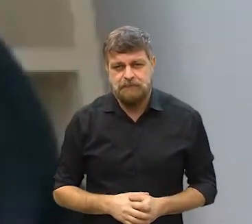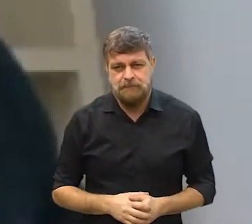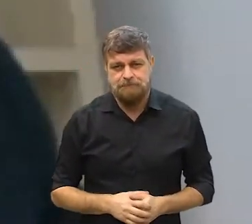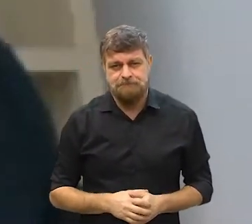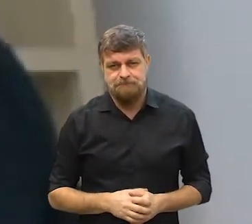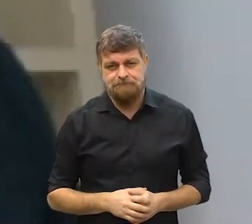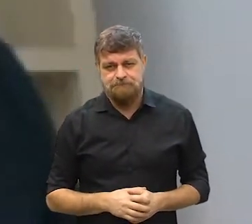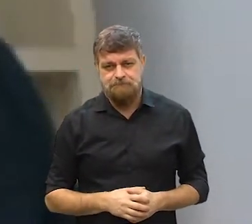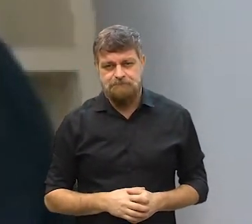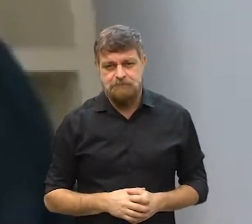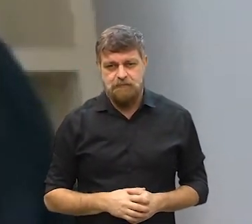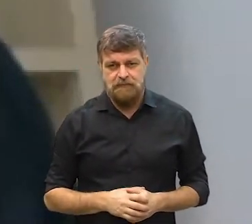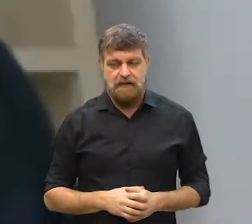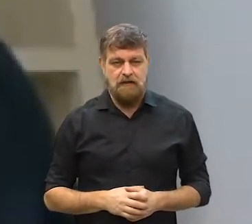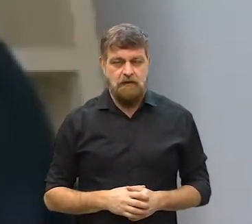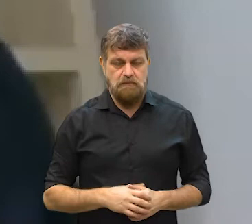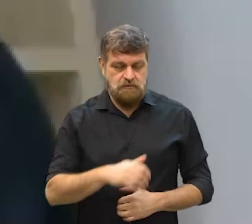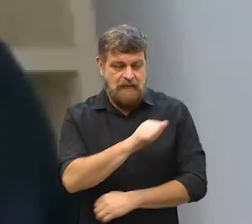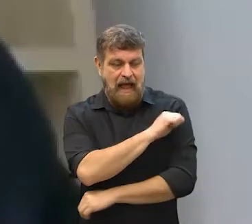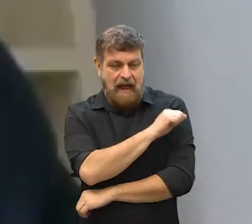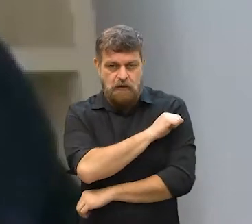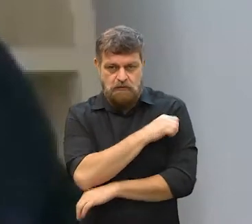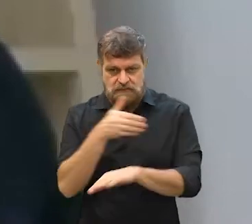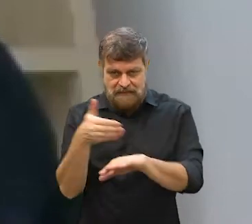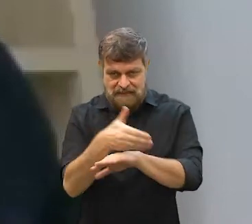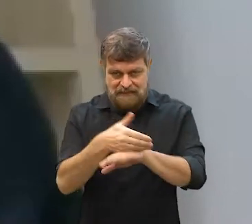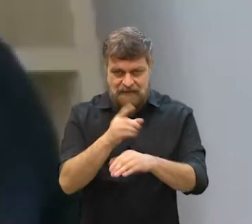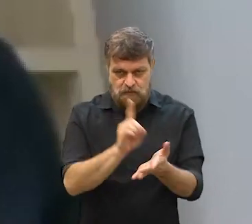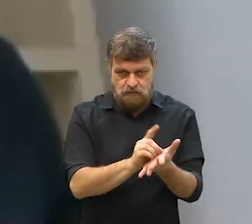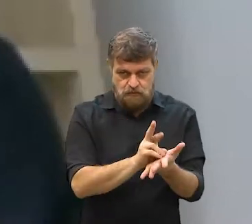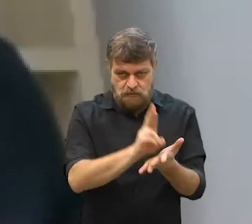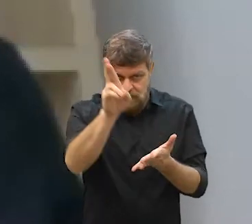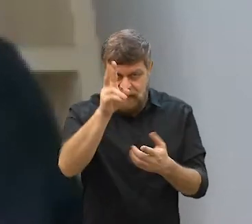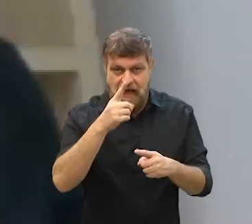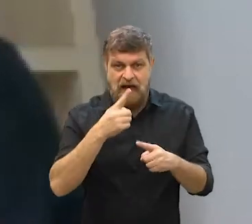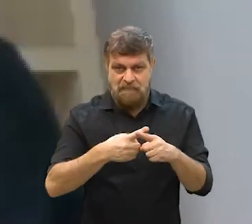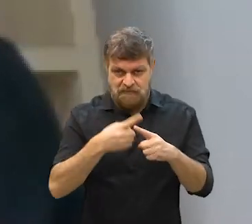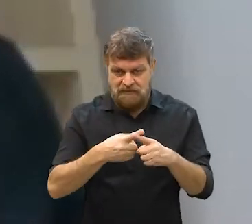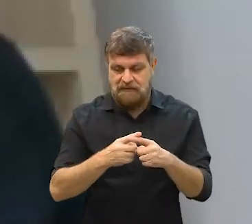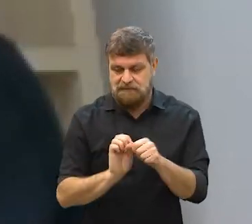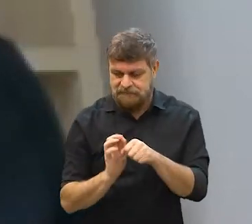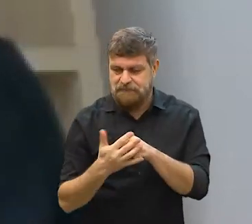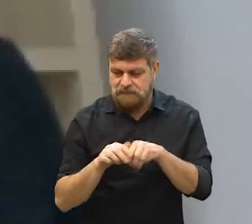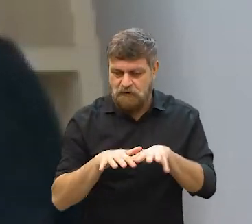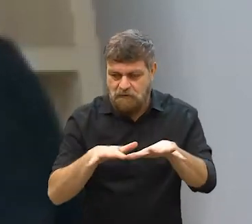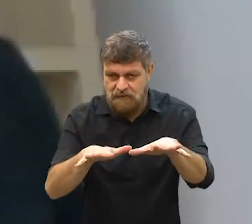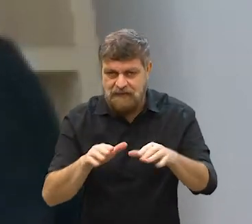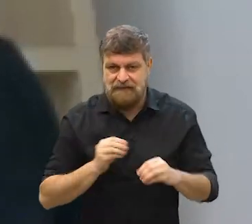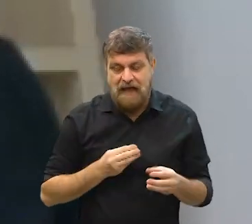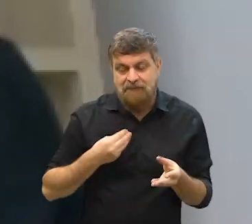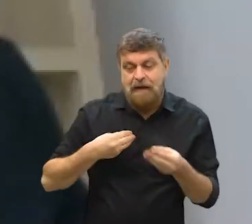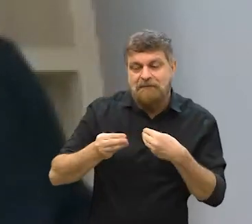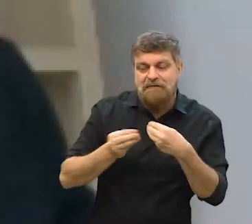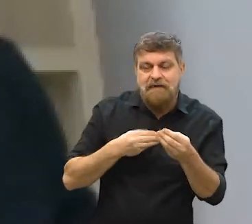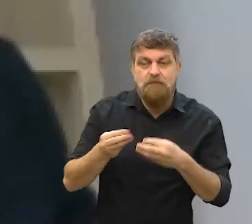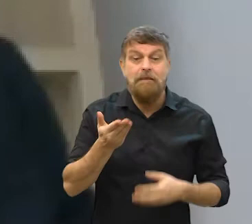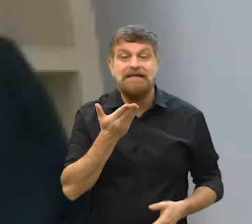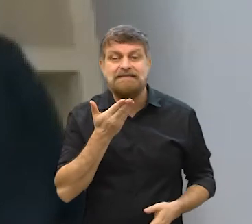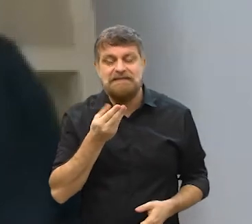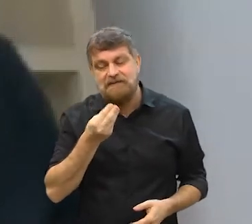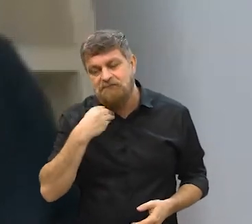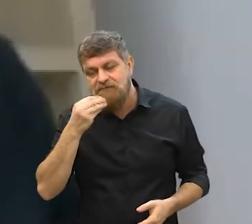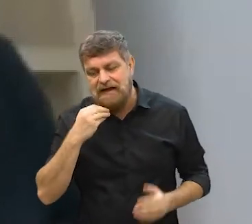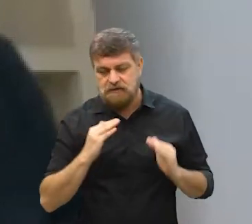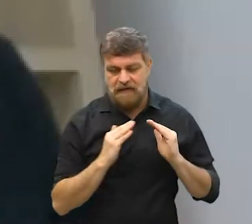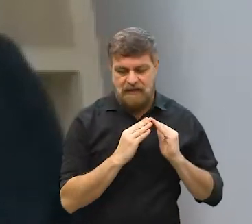Os novos entrantes, eu tenho assim, certeza que foi por conta disso, dessa flexibilização, sabe? De estar